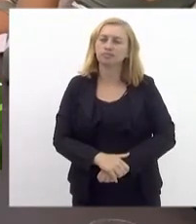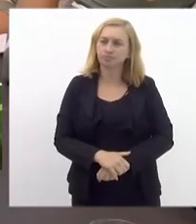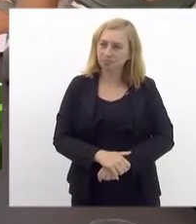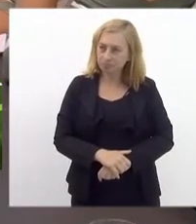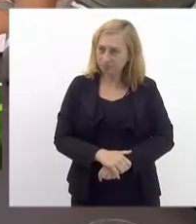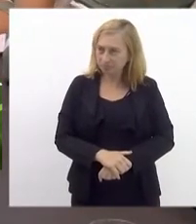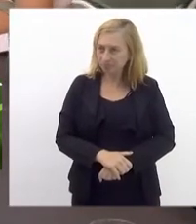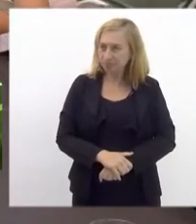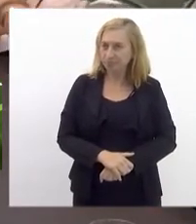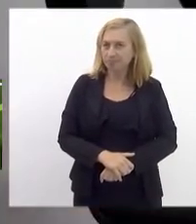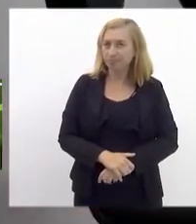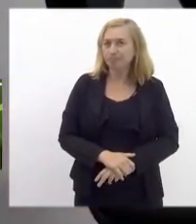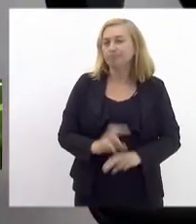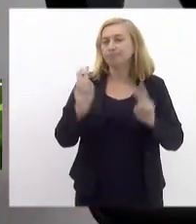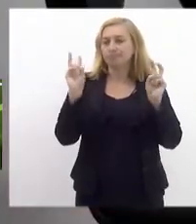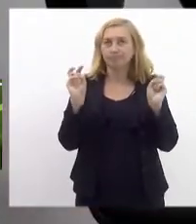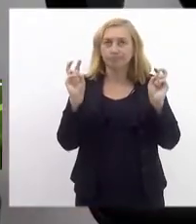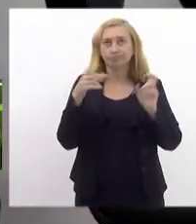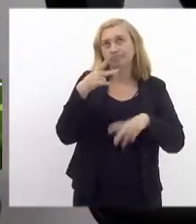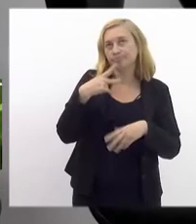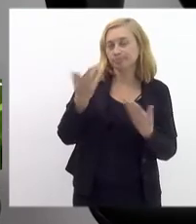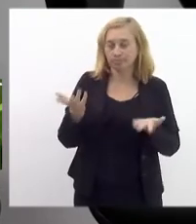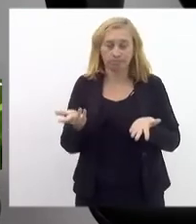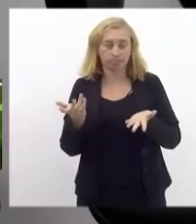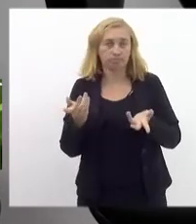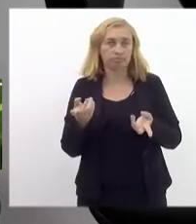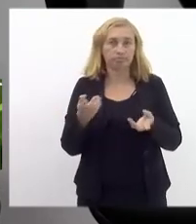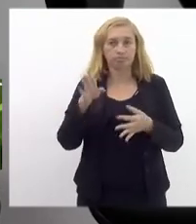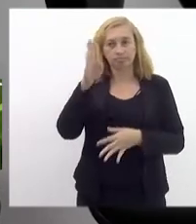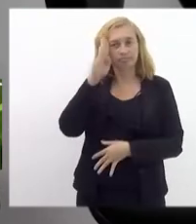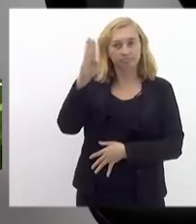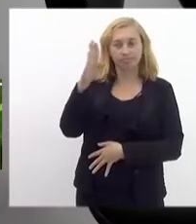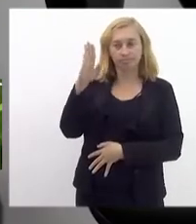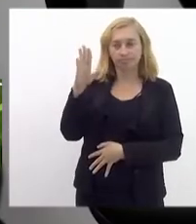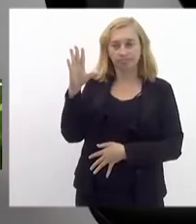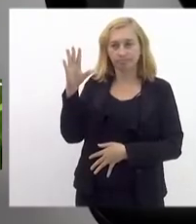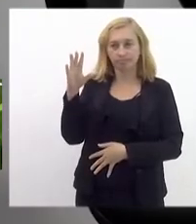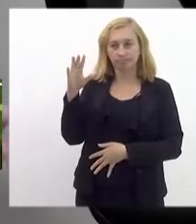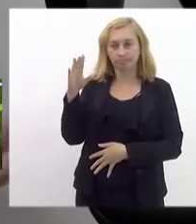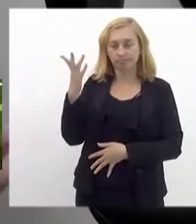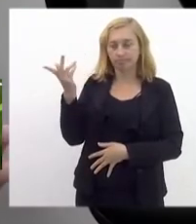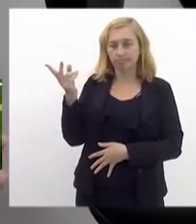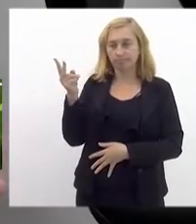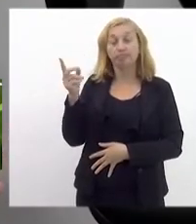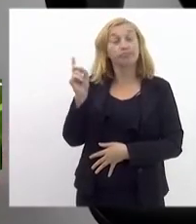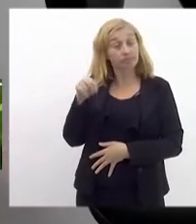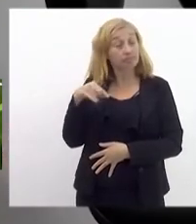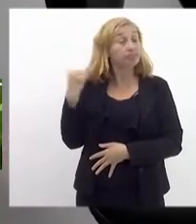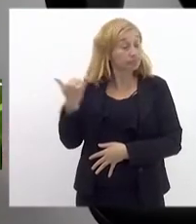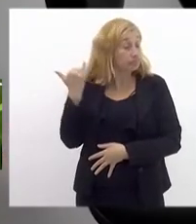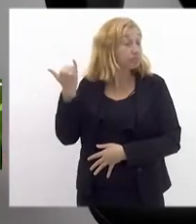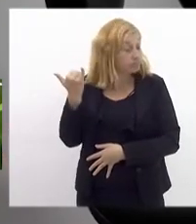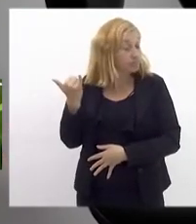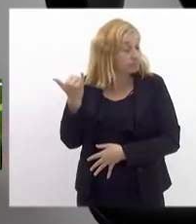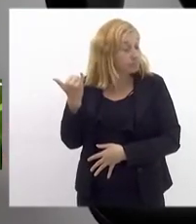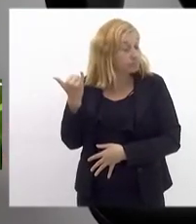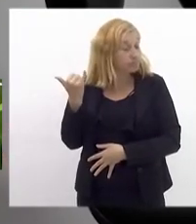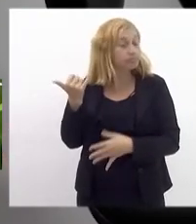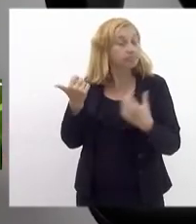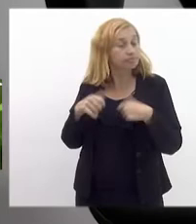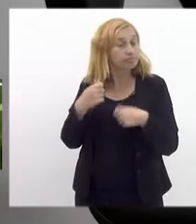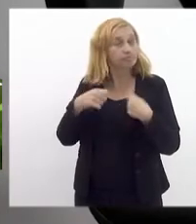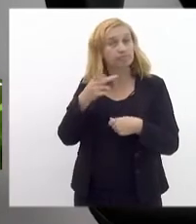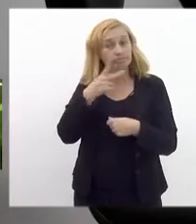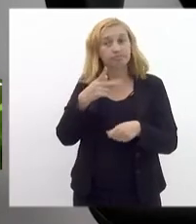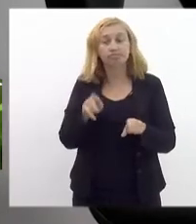Não é uma questão que a gente pode dizer, essa é uma questão de prioridade máxima. Não é, mas é importante. Eu acho que isso deve ser colocado também, a